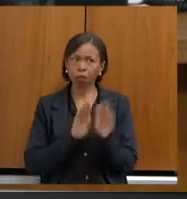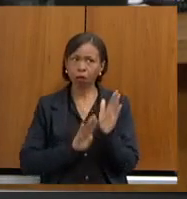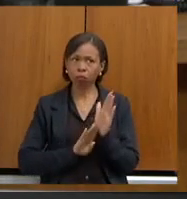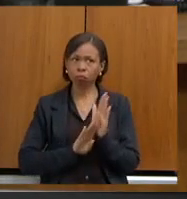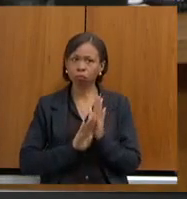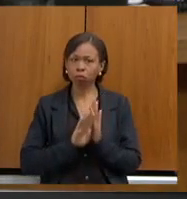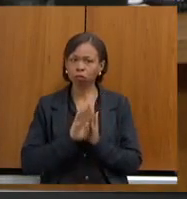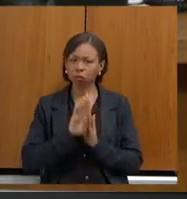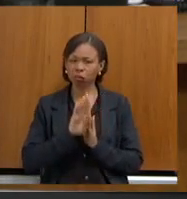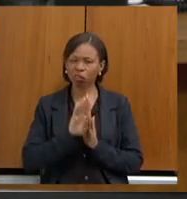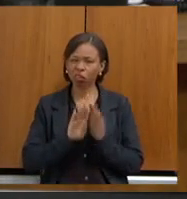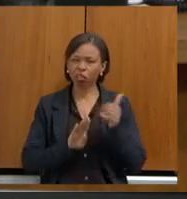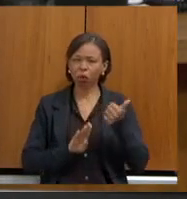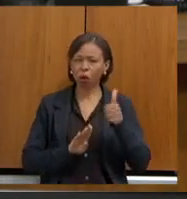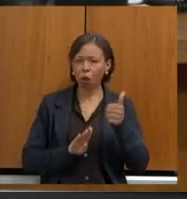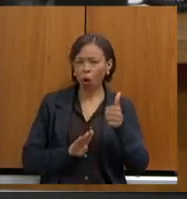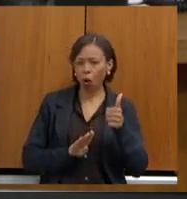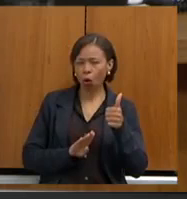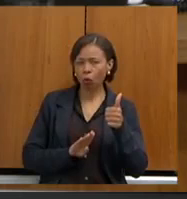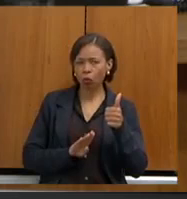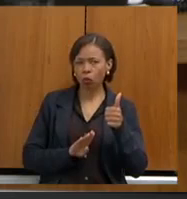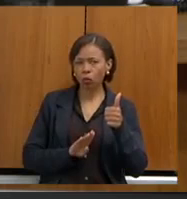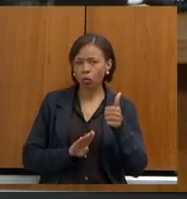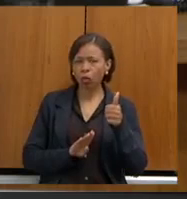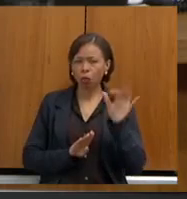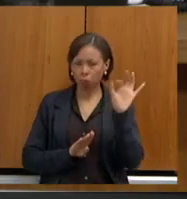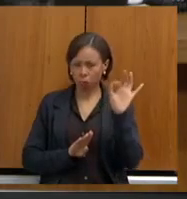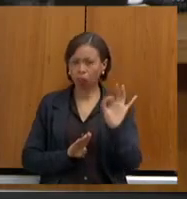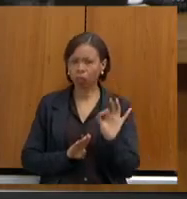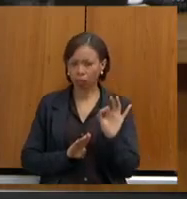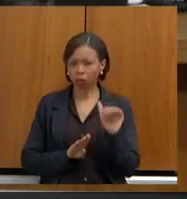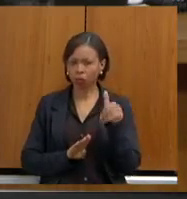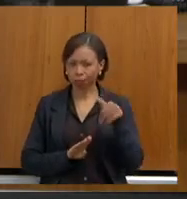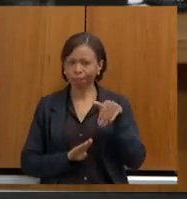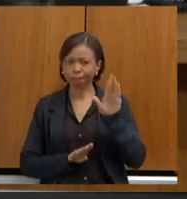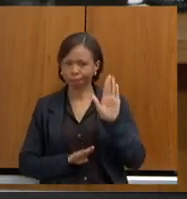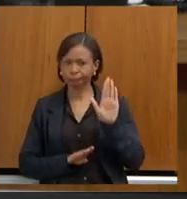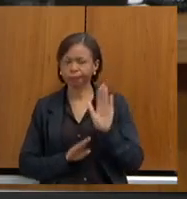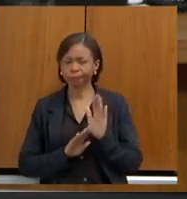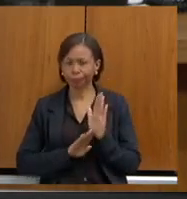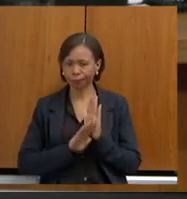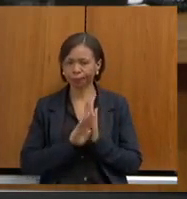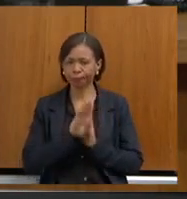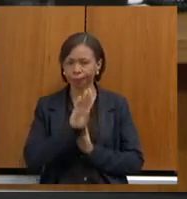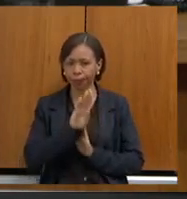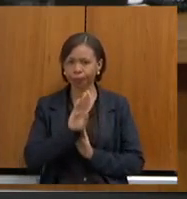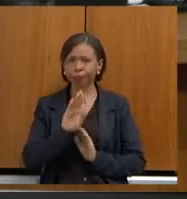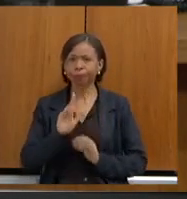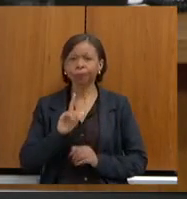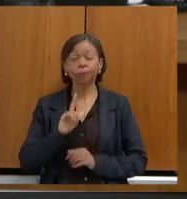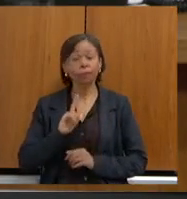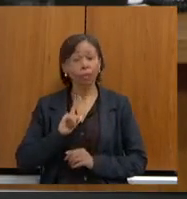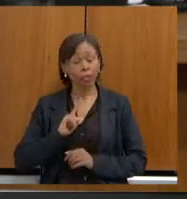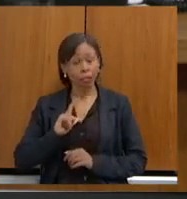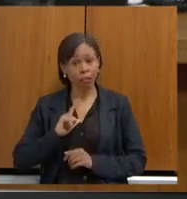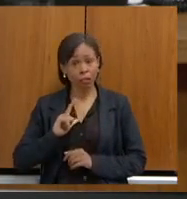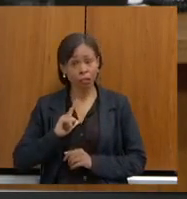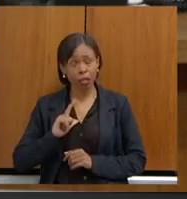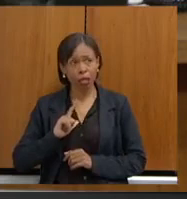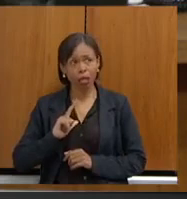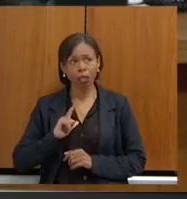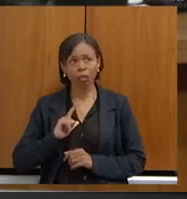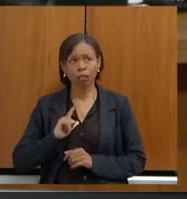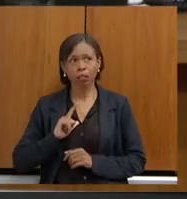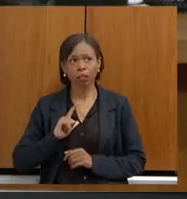mesmo de caso aí de 11.1 por cento é existe muito embora a elucidação